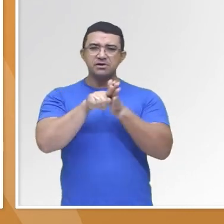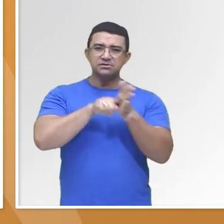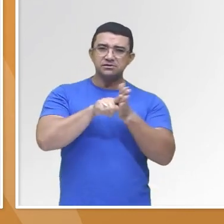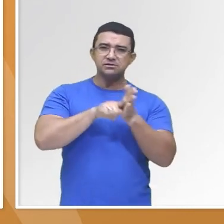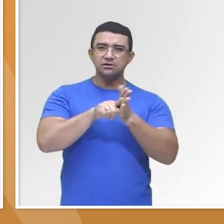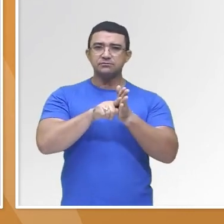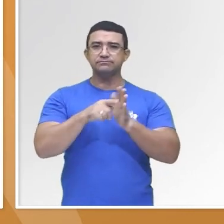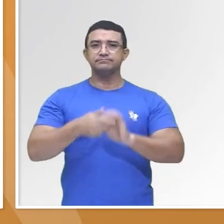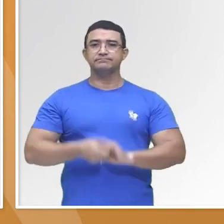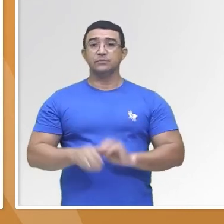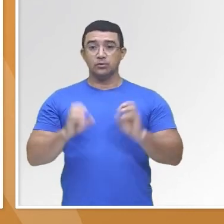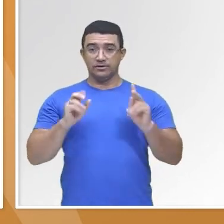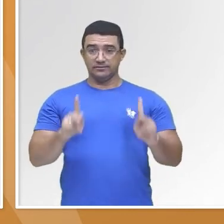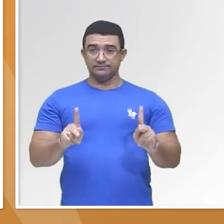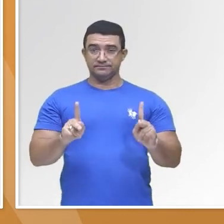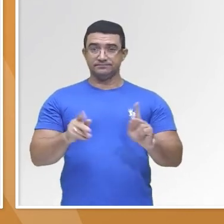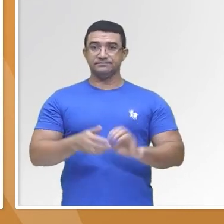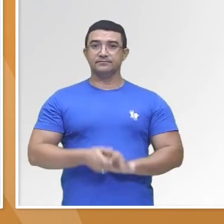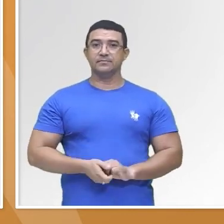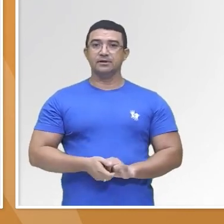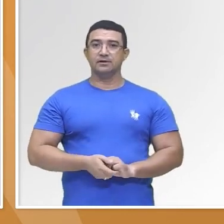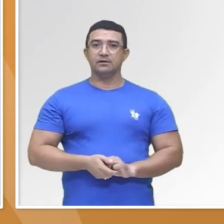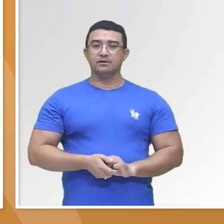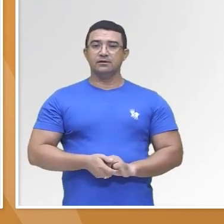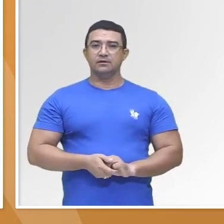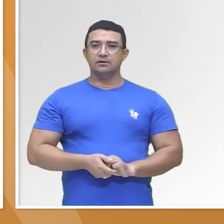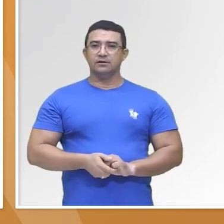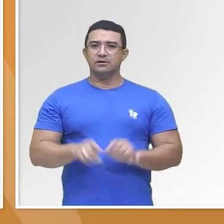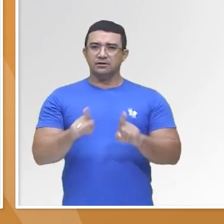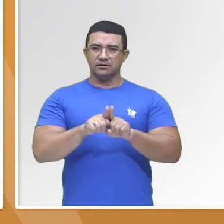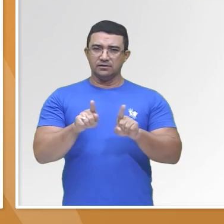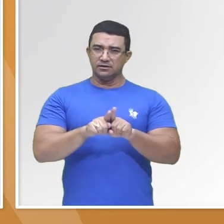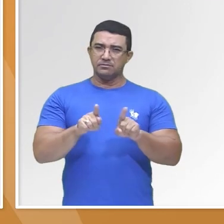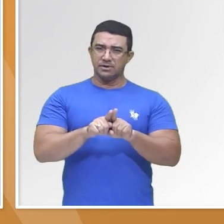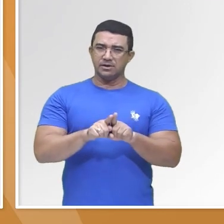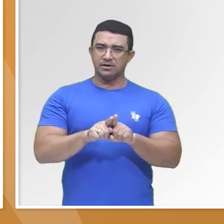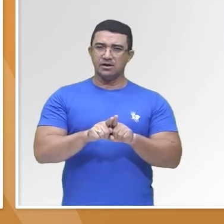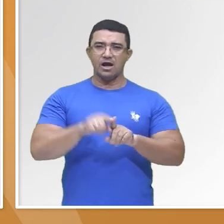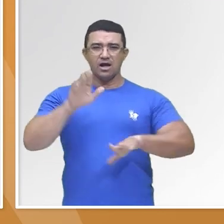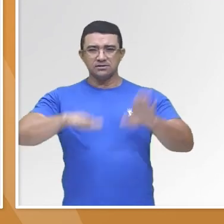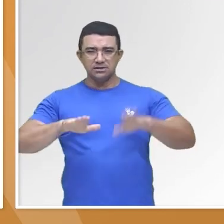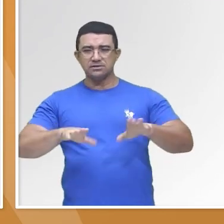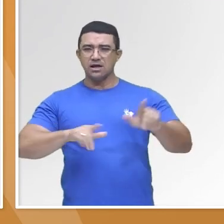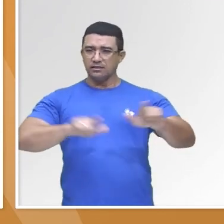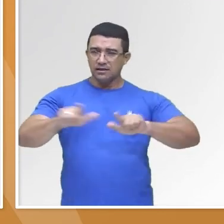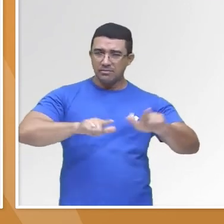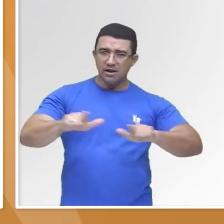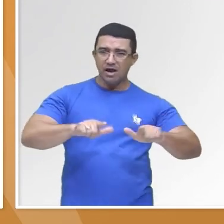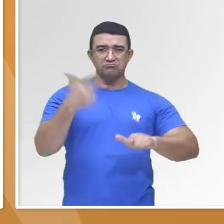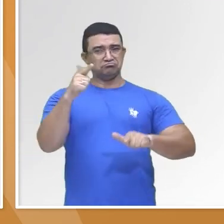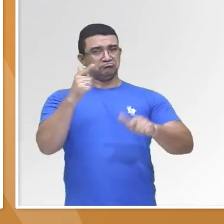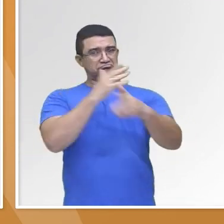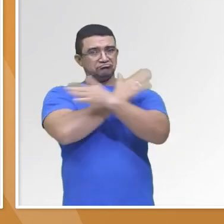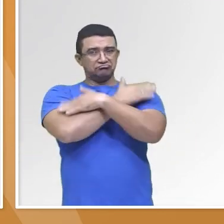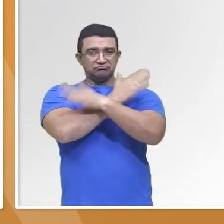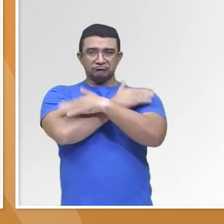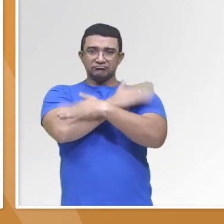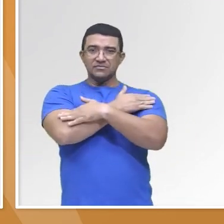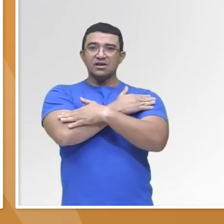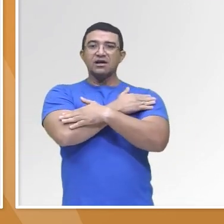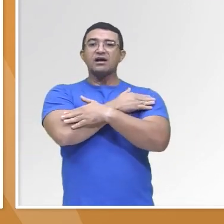questionada, ok? Gente, até mesmo a questão, né, de emprego e desemprego também vai fazer com